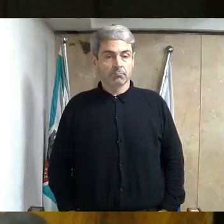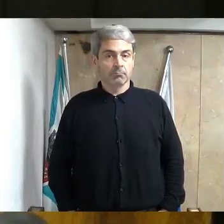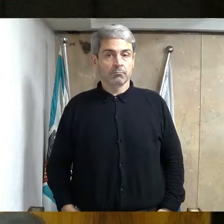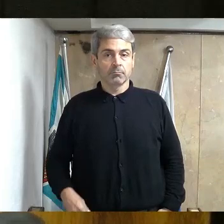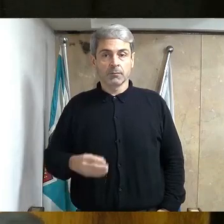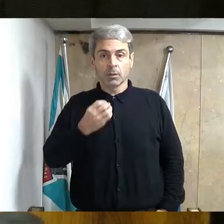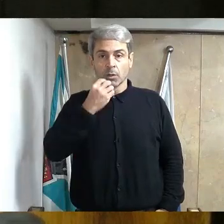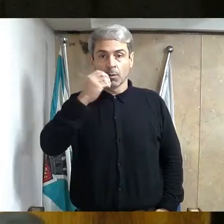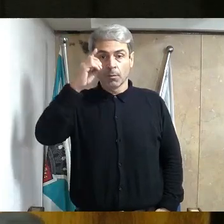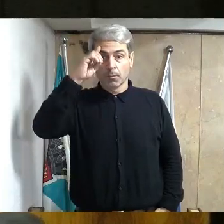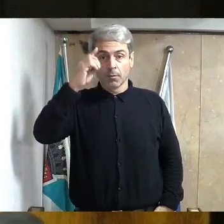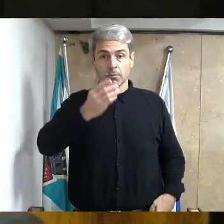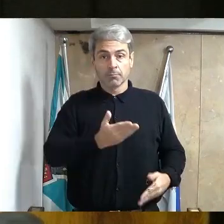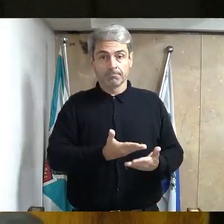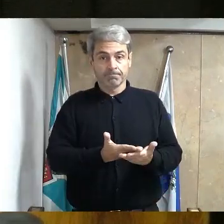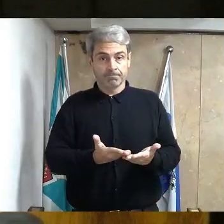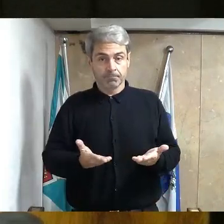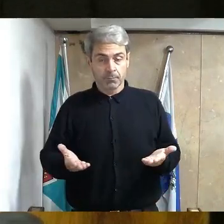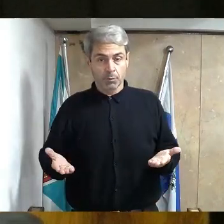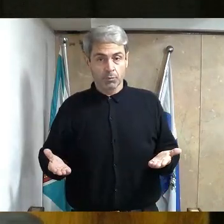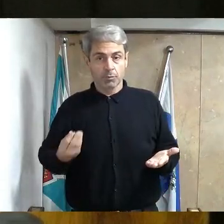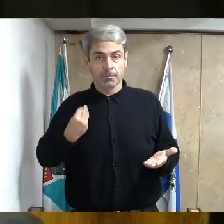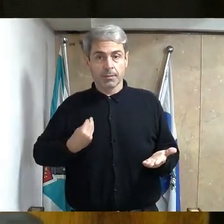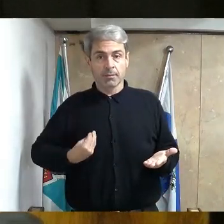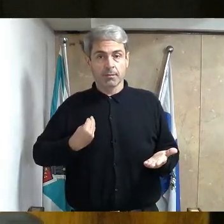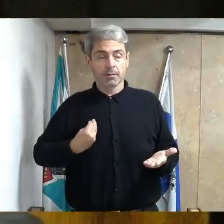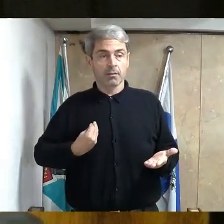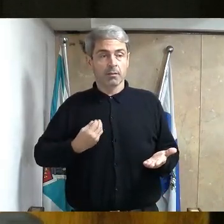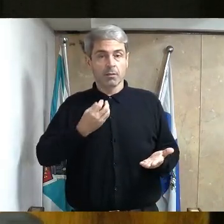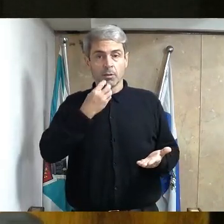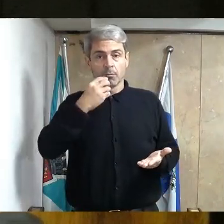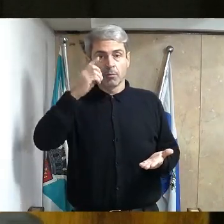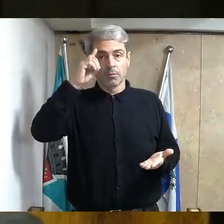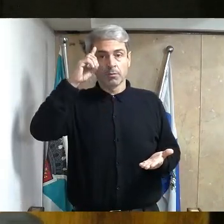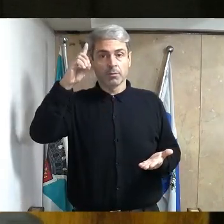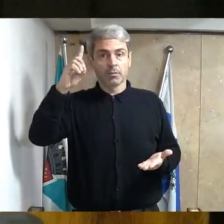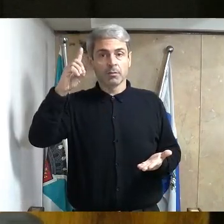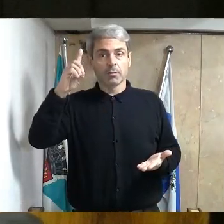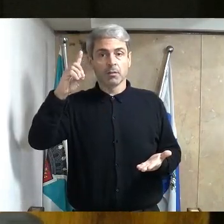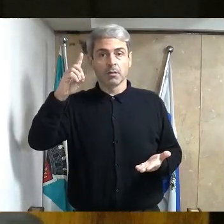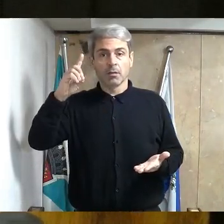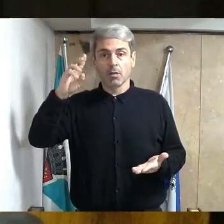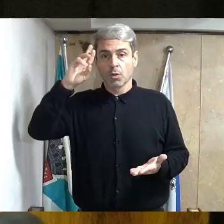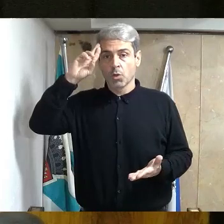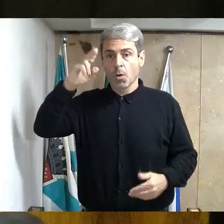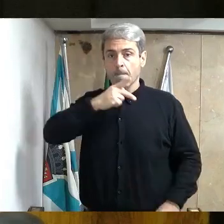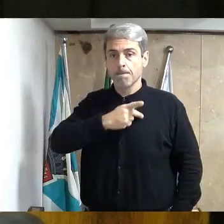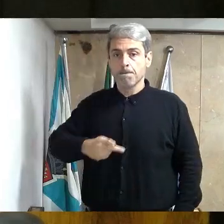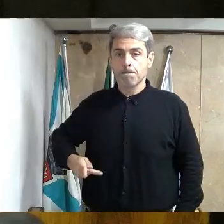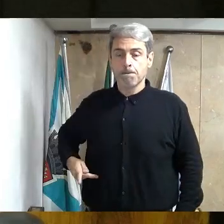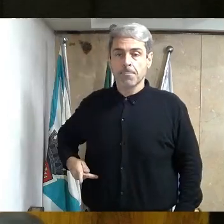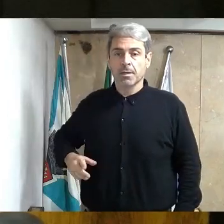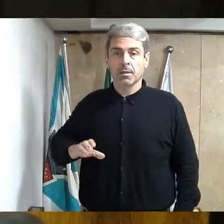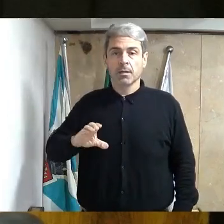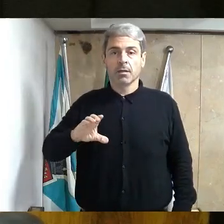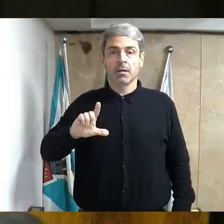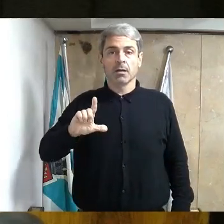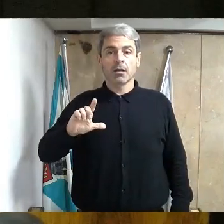Bom dia a todos. Bom dia, meu presidente em exercício, Cláudio